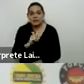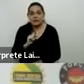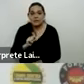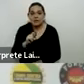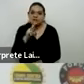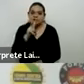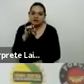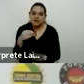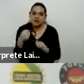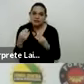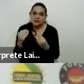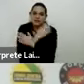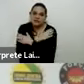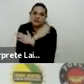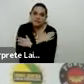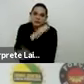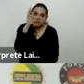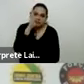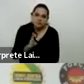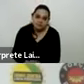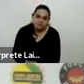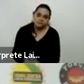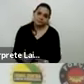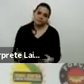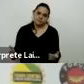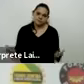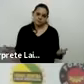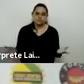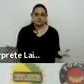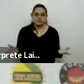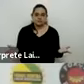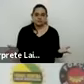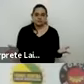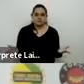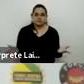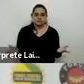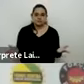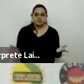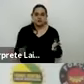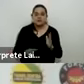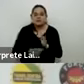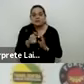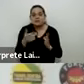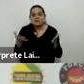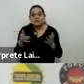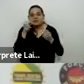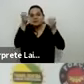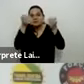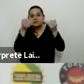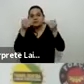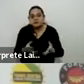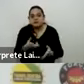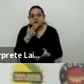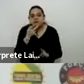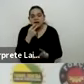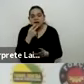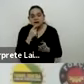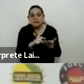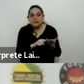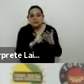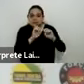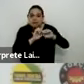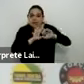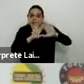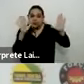país. Então, por favor, então você comece aqui a elucidar aqui para nós, para os trabalhadores,